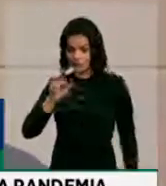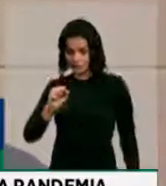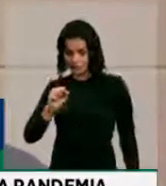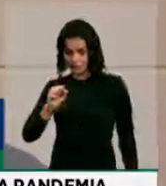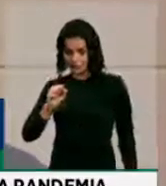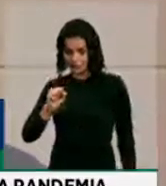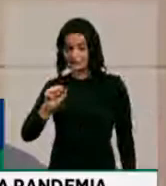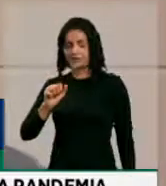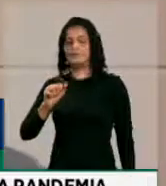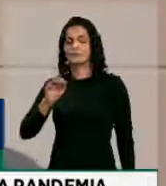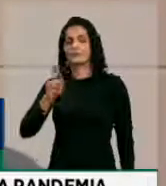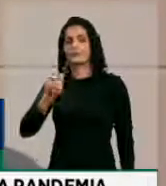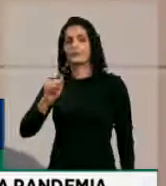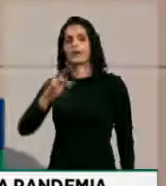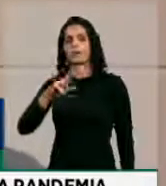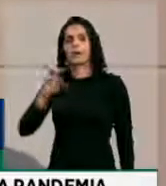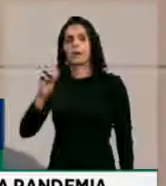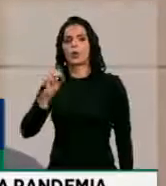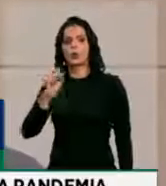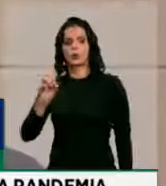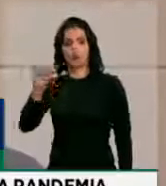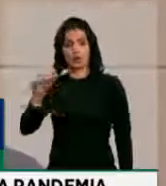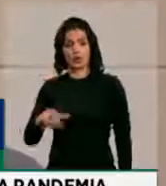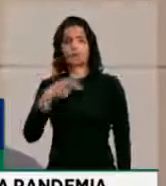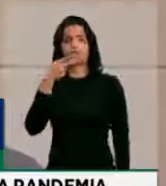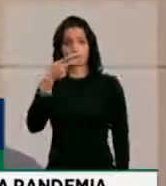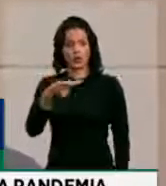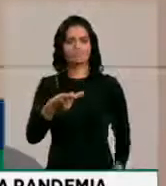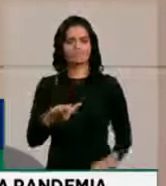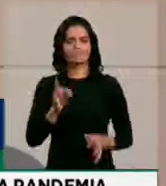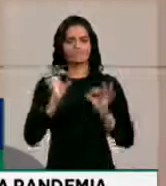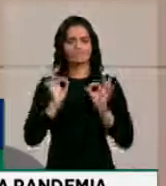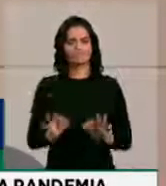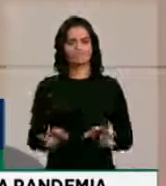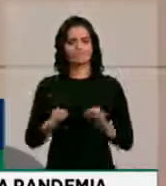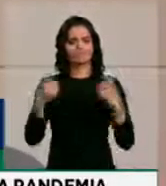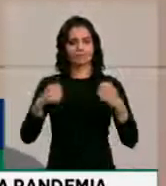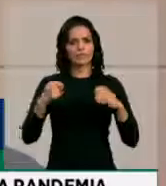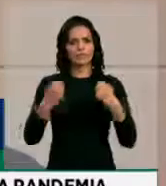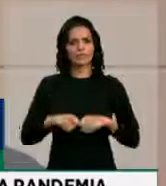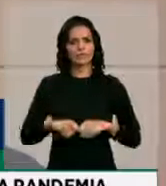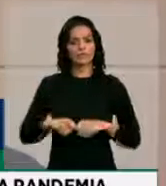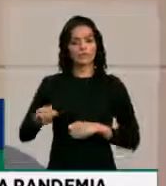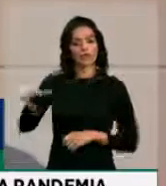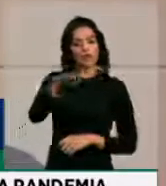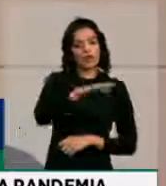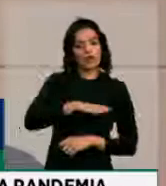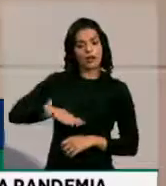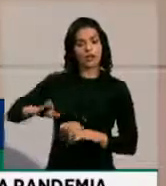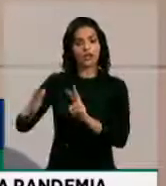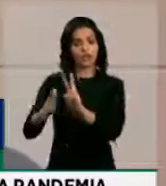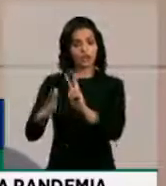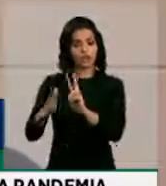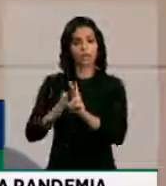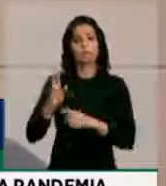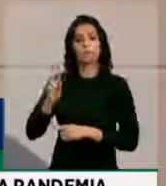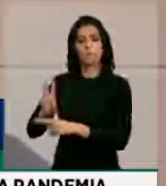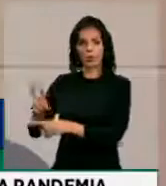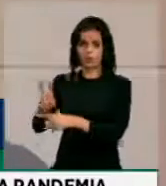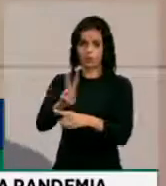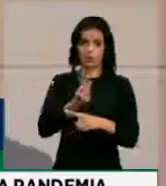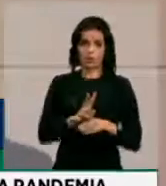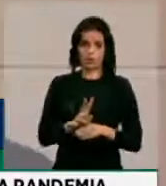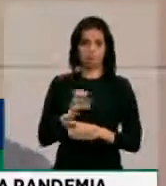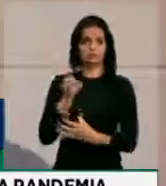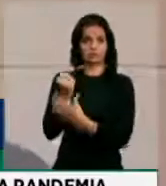ele reconhece a necessidade de se proteger a saúde indígena, conforme pedido feito